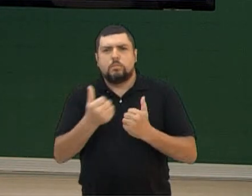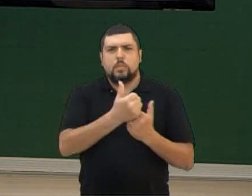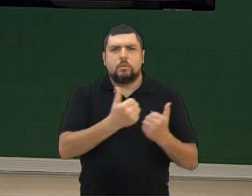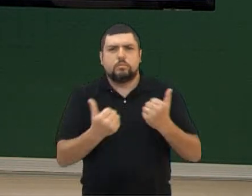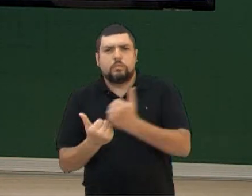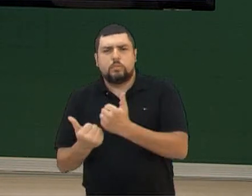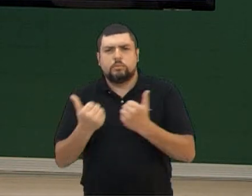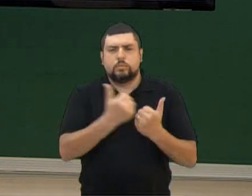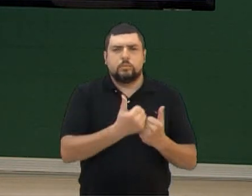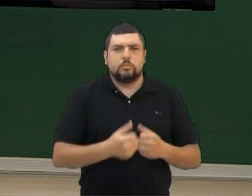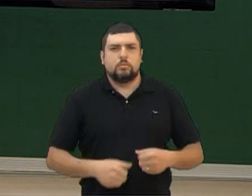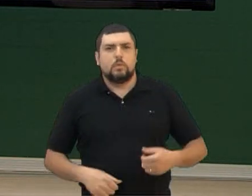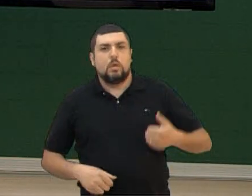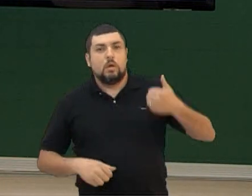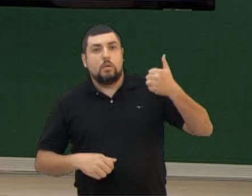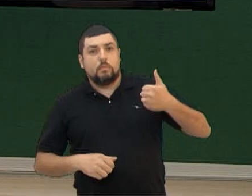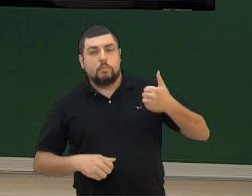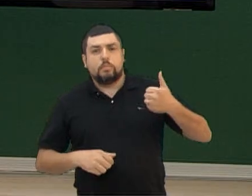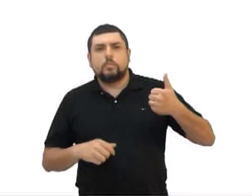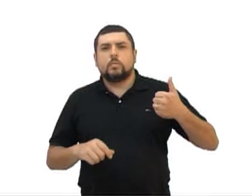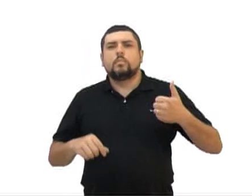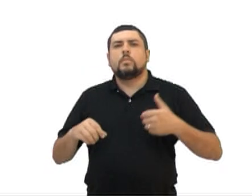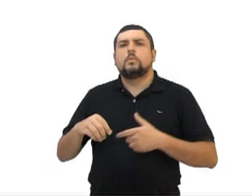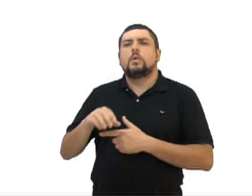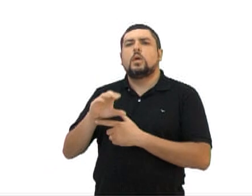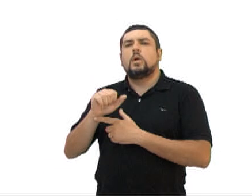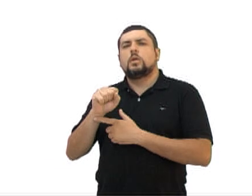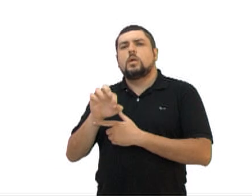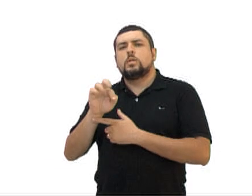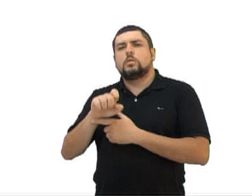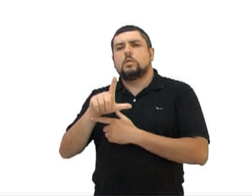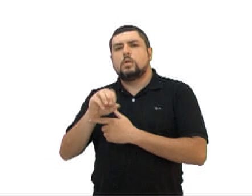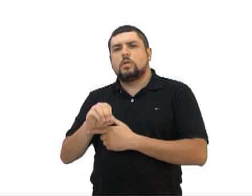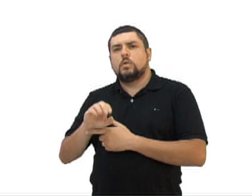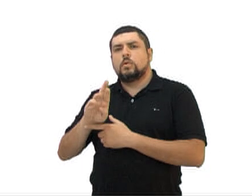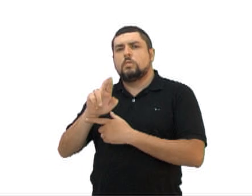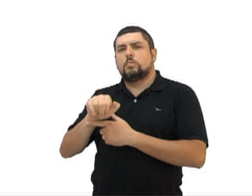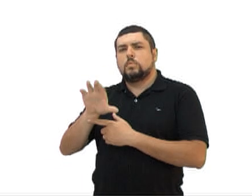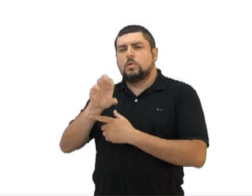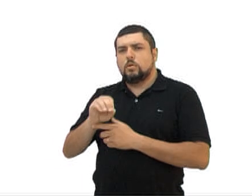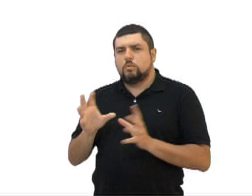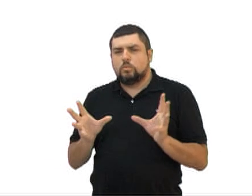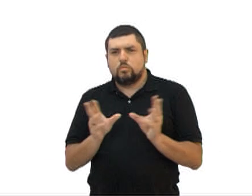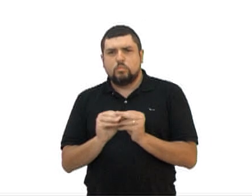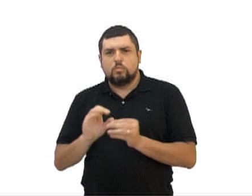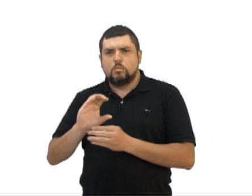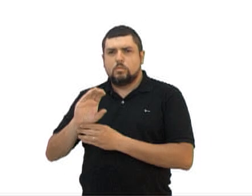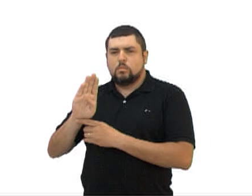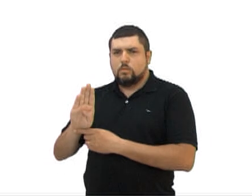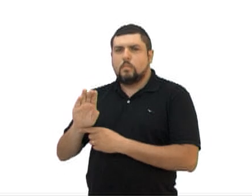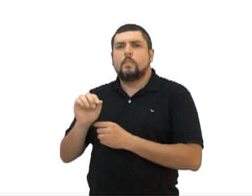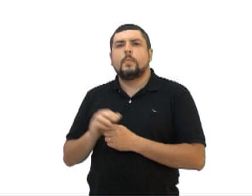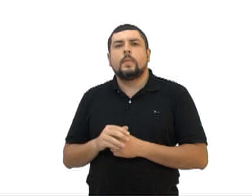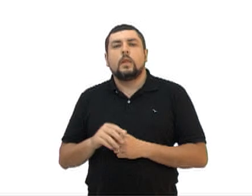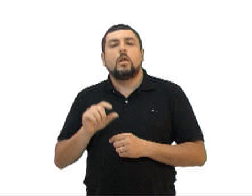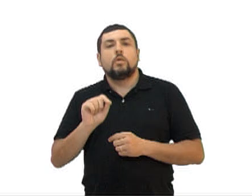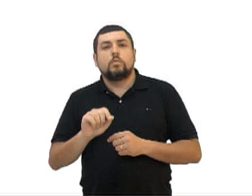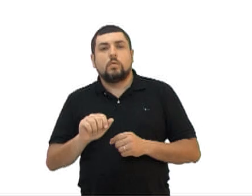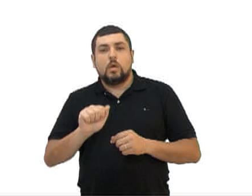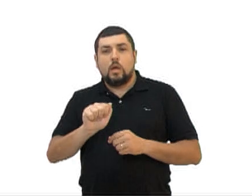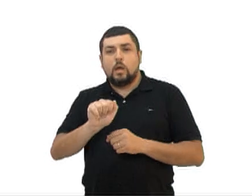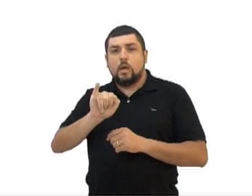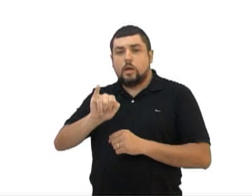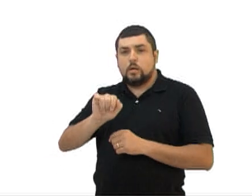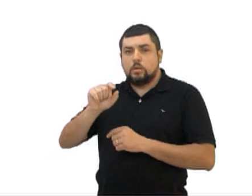primeiro presidente é o Marechal Castelo Branco e ele vai decretar o ato institucional número 1, que vai ser responsável por cassar